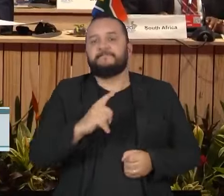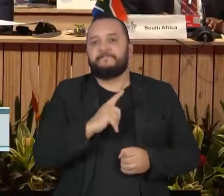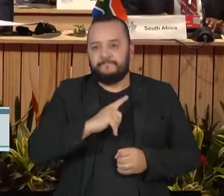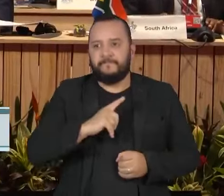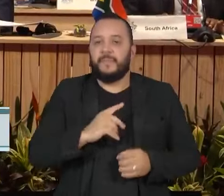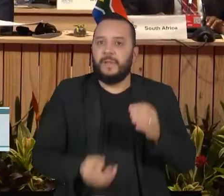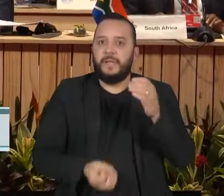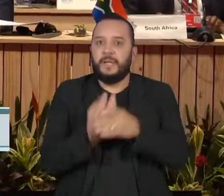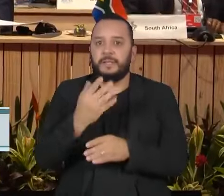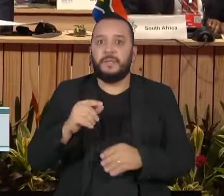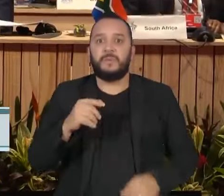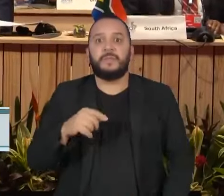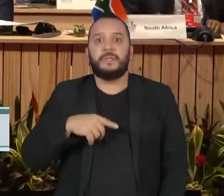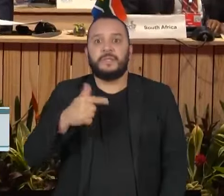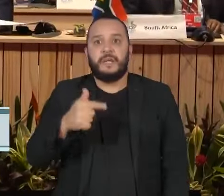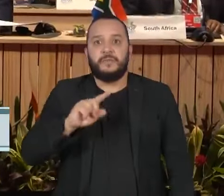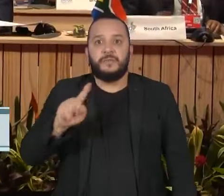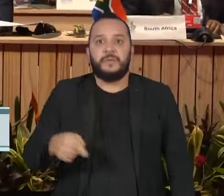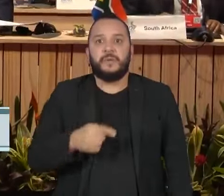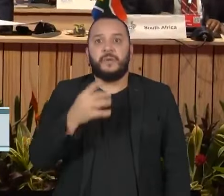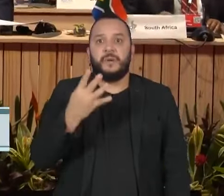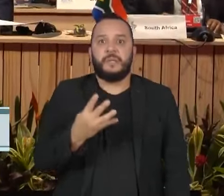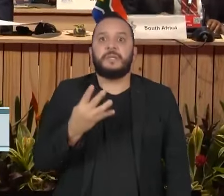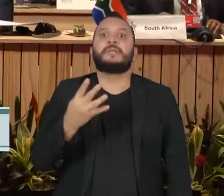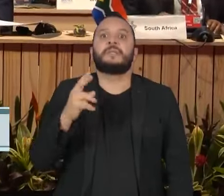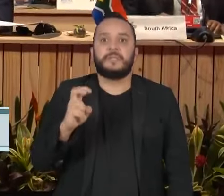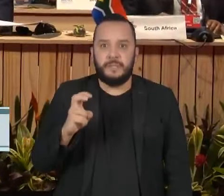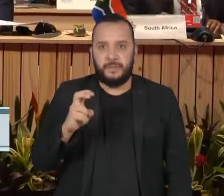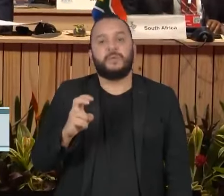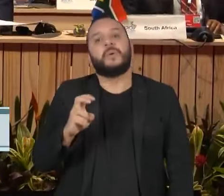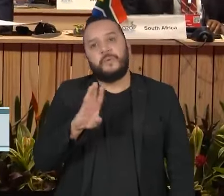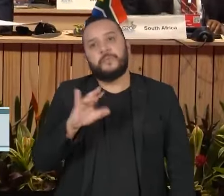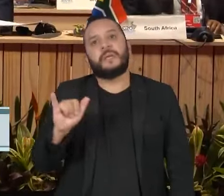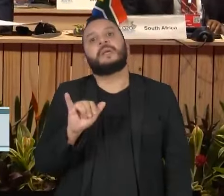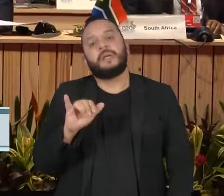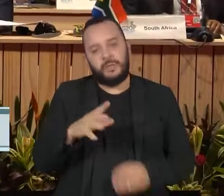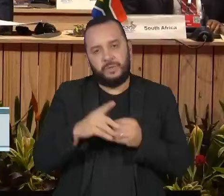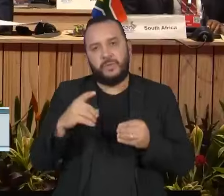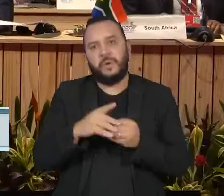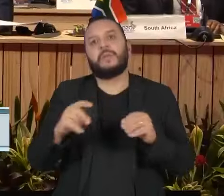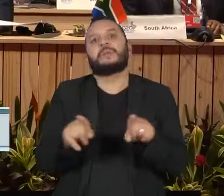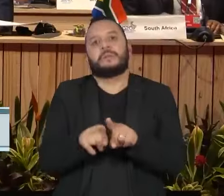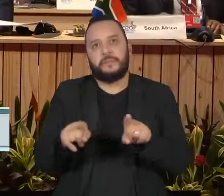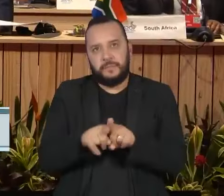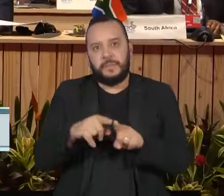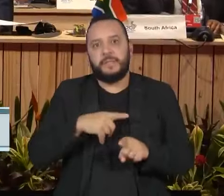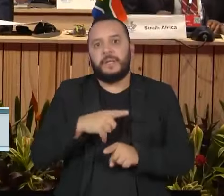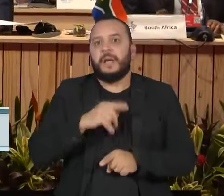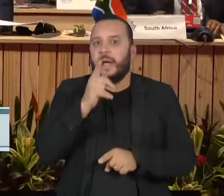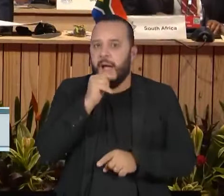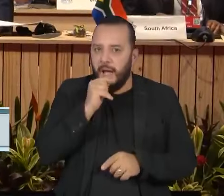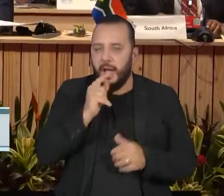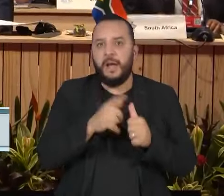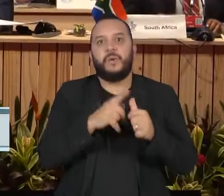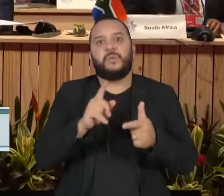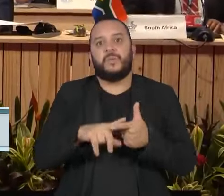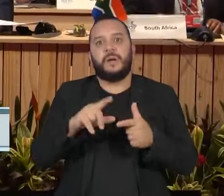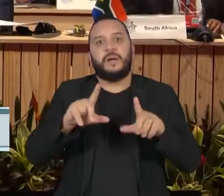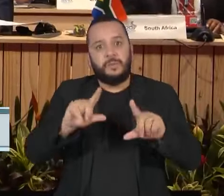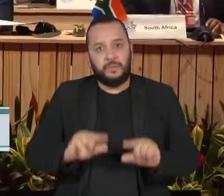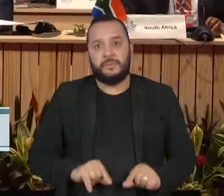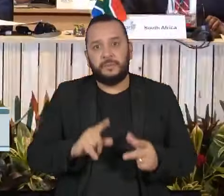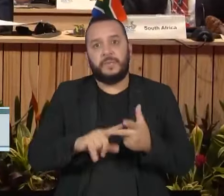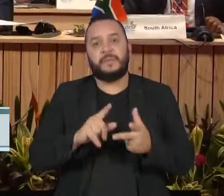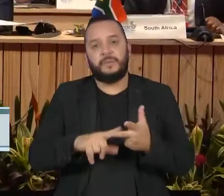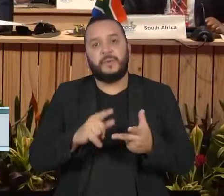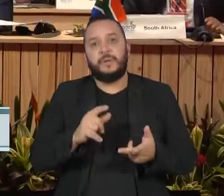que soma 7,45 bilhões de dólares, incluindo em abastecimento de águas, tratamento, manejo de